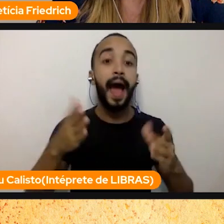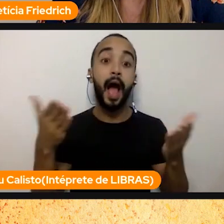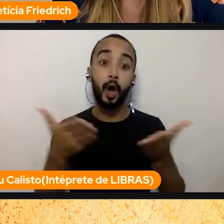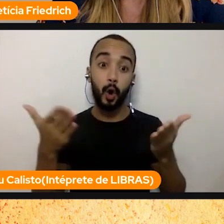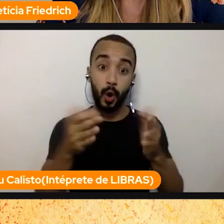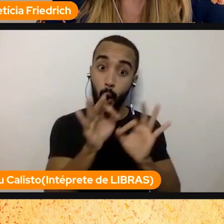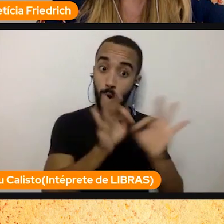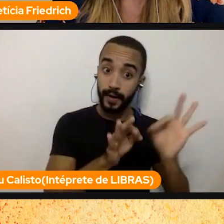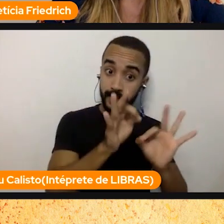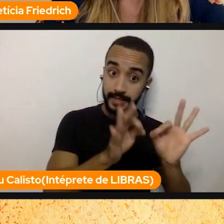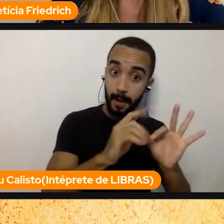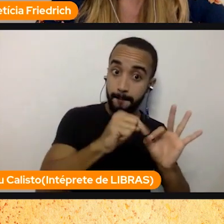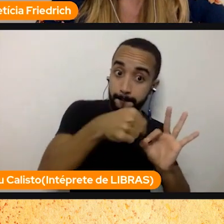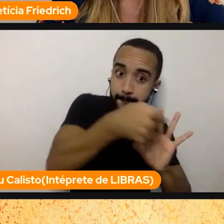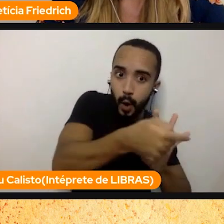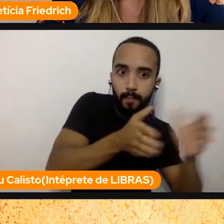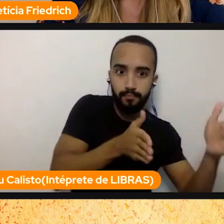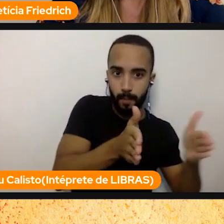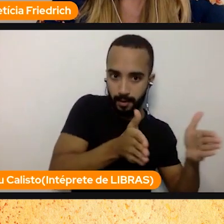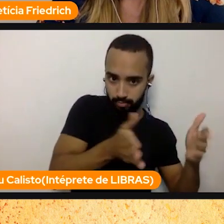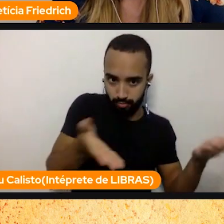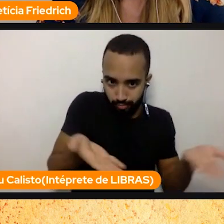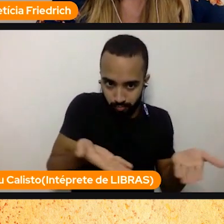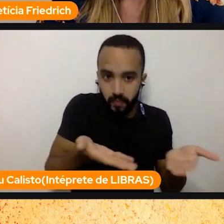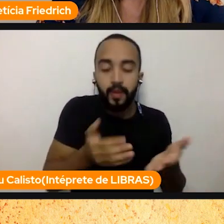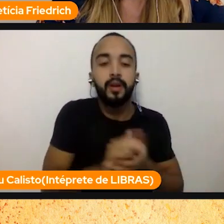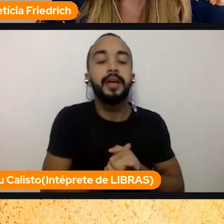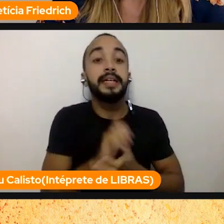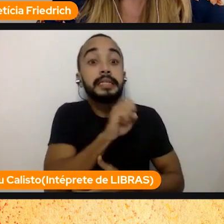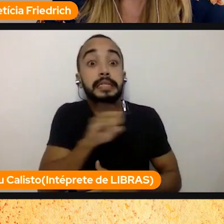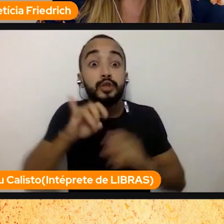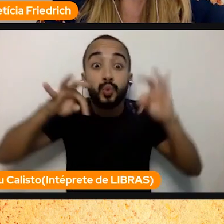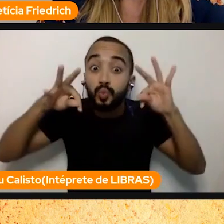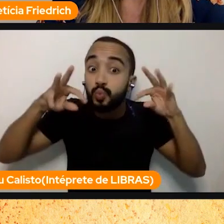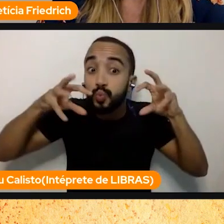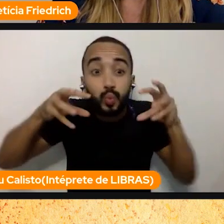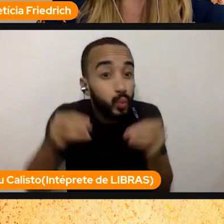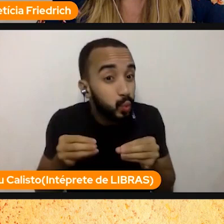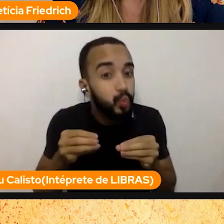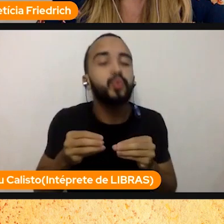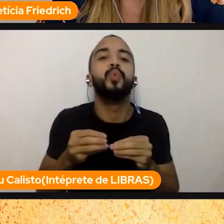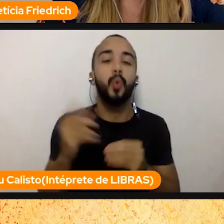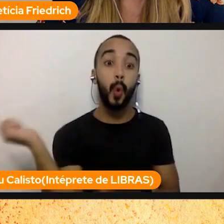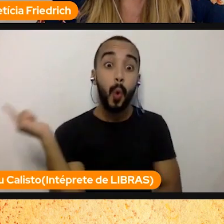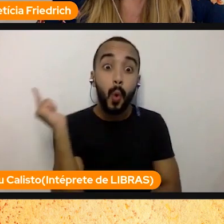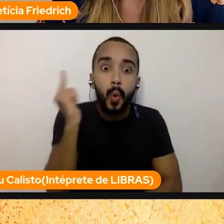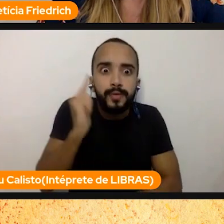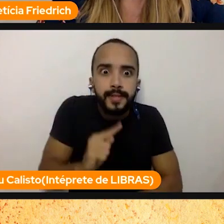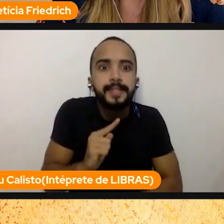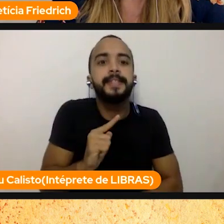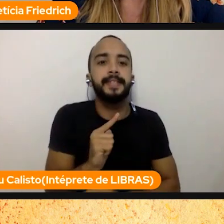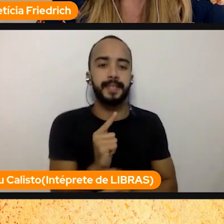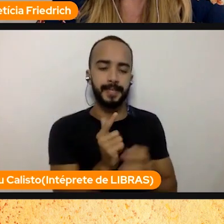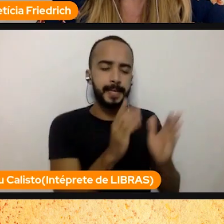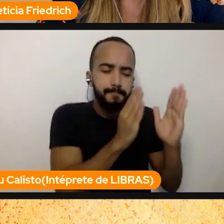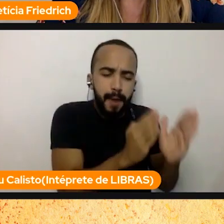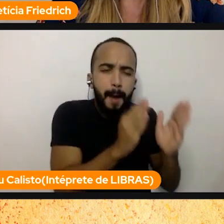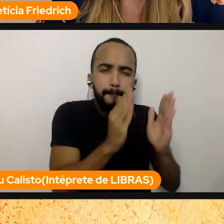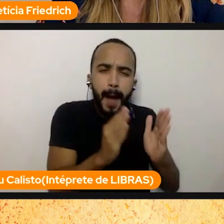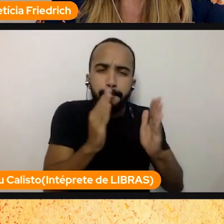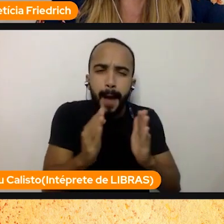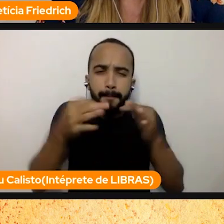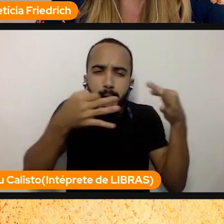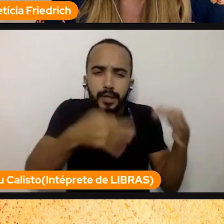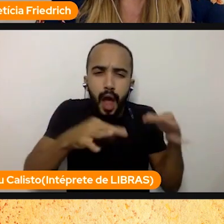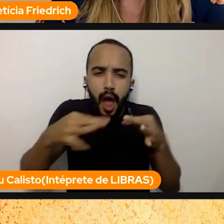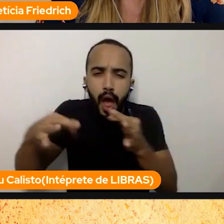uma expectativa de, se tudo correr certinho, tá no meio do ano ali, o comecinho do segundo semestre, com o filme já